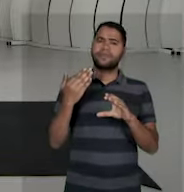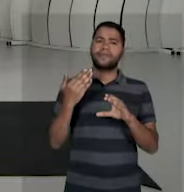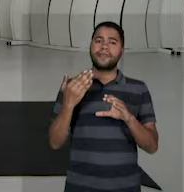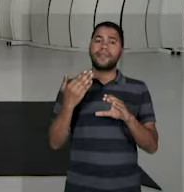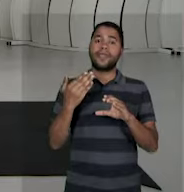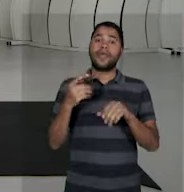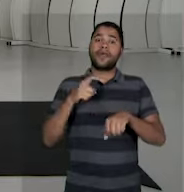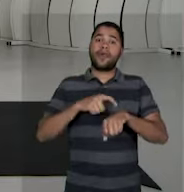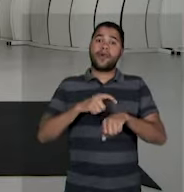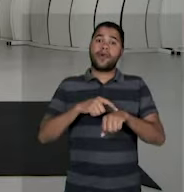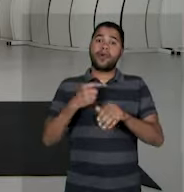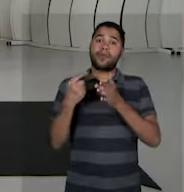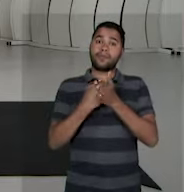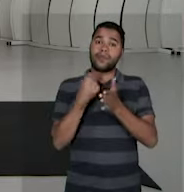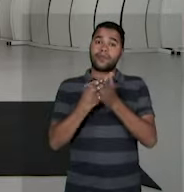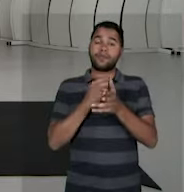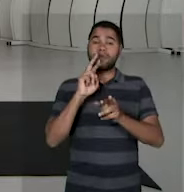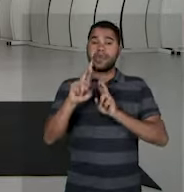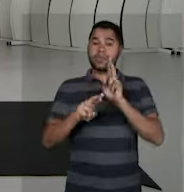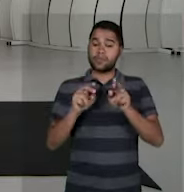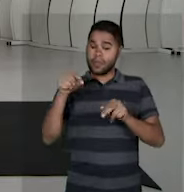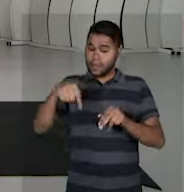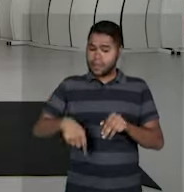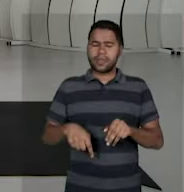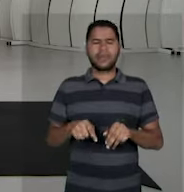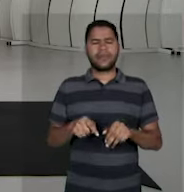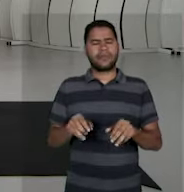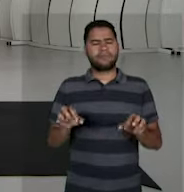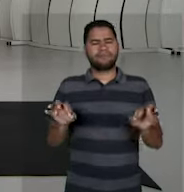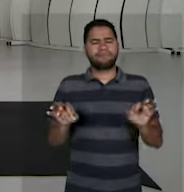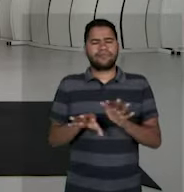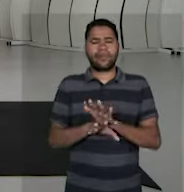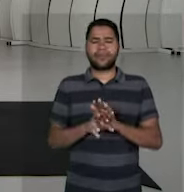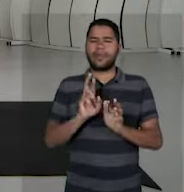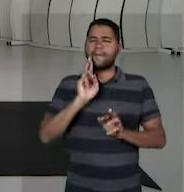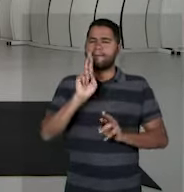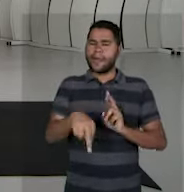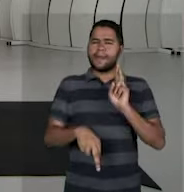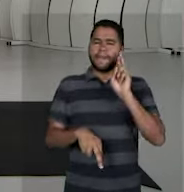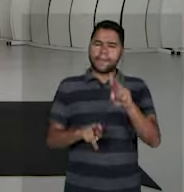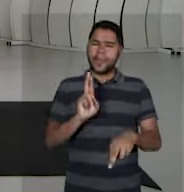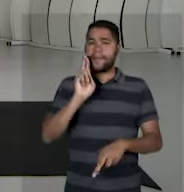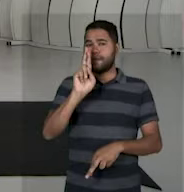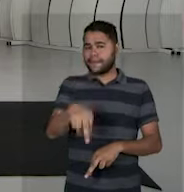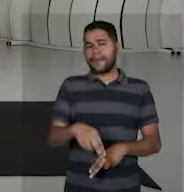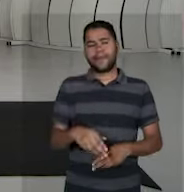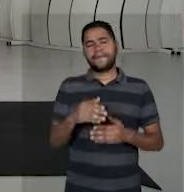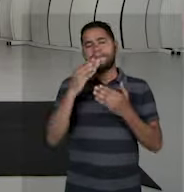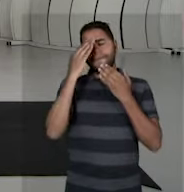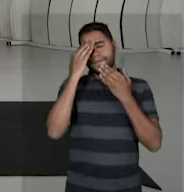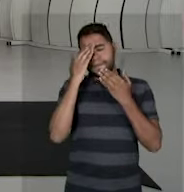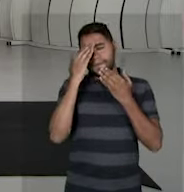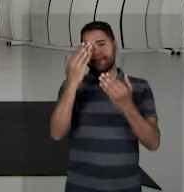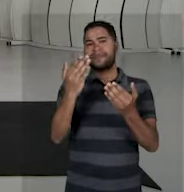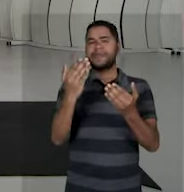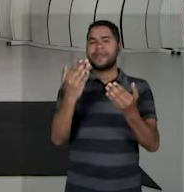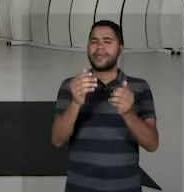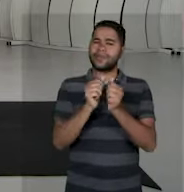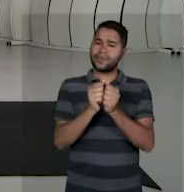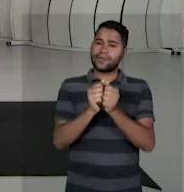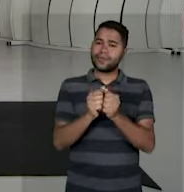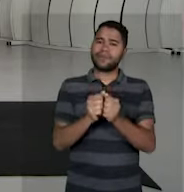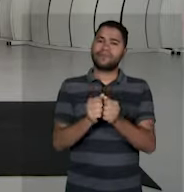Tira Dúvidas que nós estaremos aqui prontos para responder todas as suas dúvidas. Muito obrigada pela sua